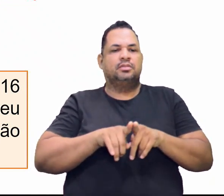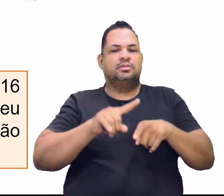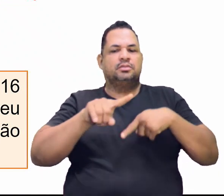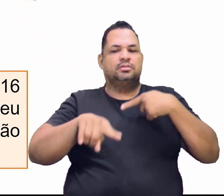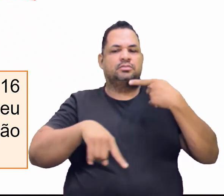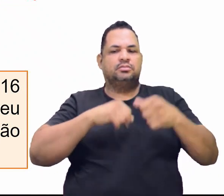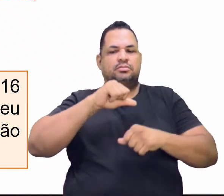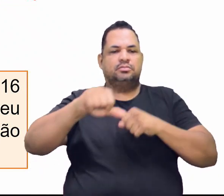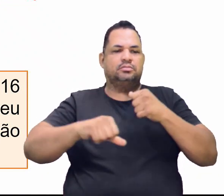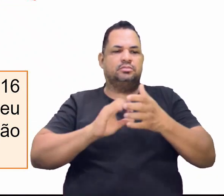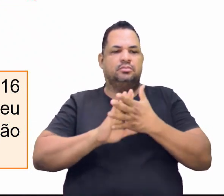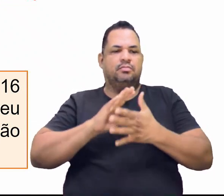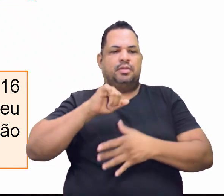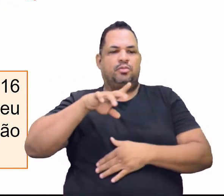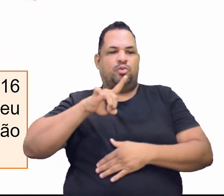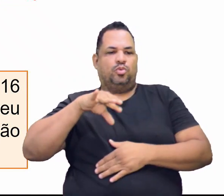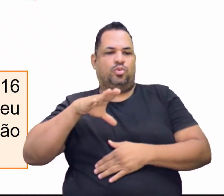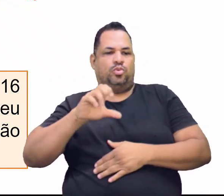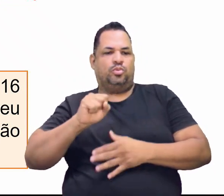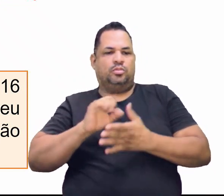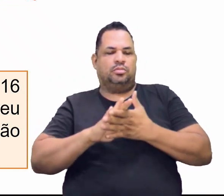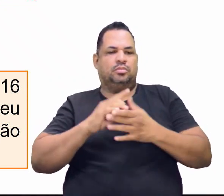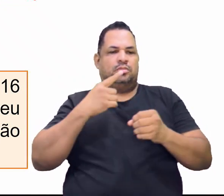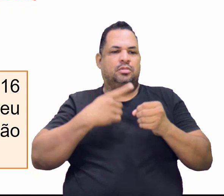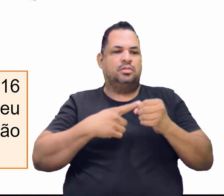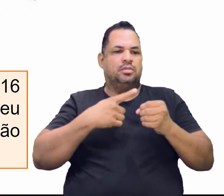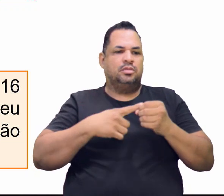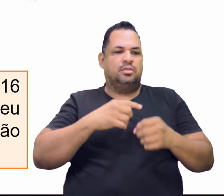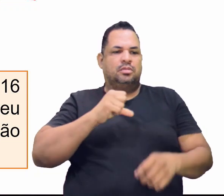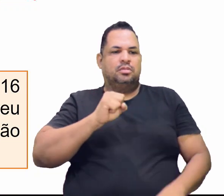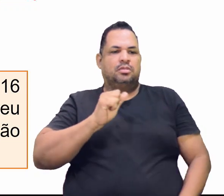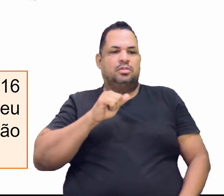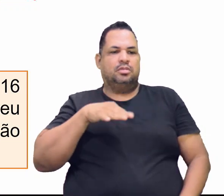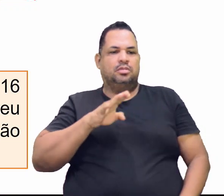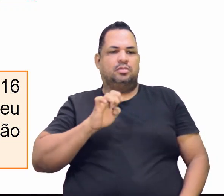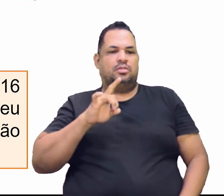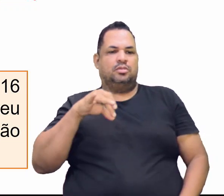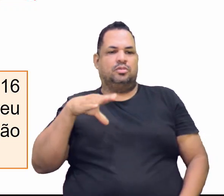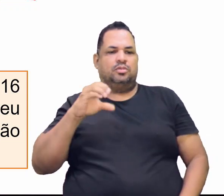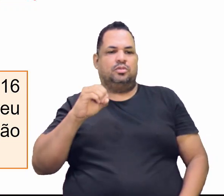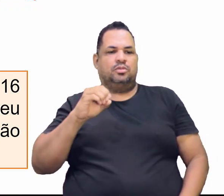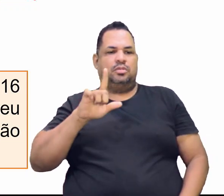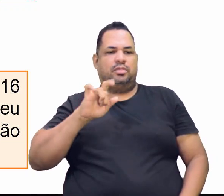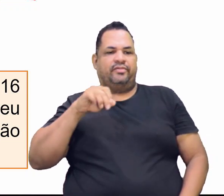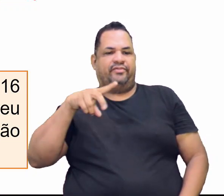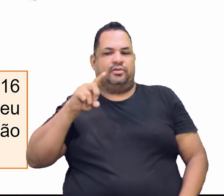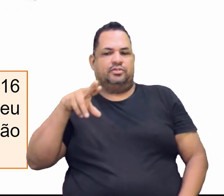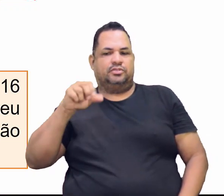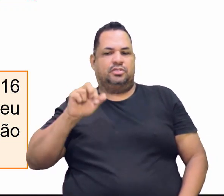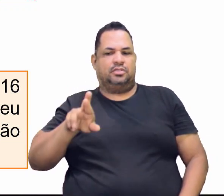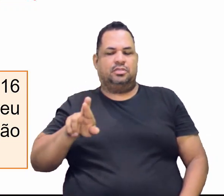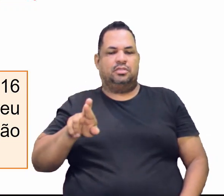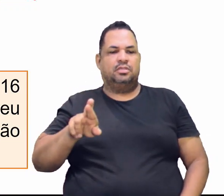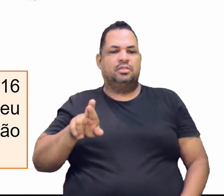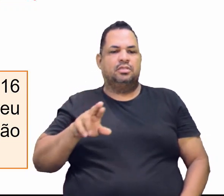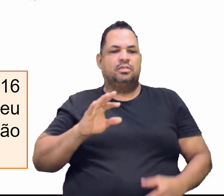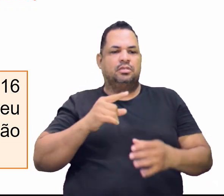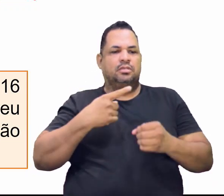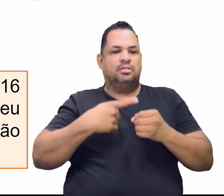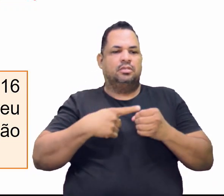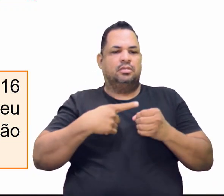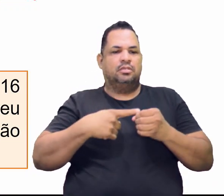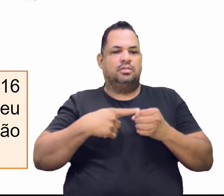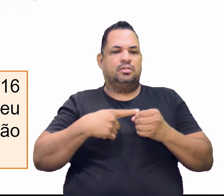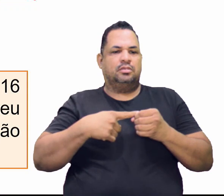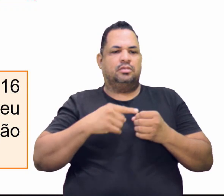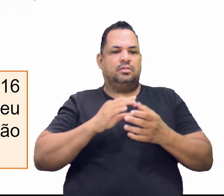que depois se torna Mimoso. Mimoso é distrito de Santo Antônio de Levegê. Santo Antônio de Levegê é